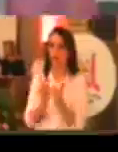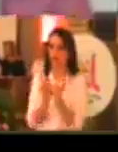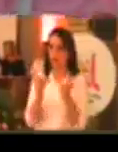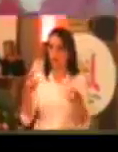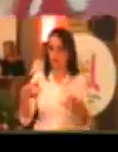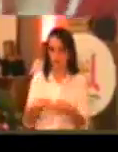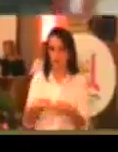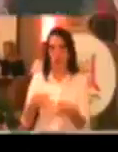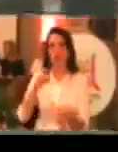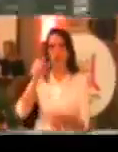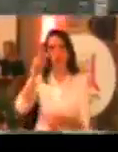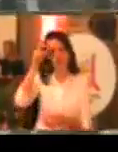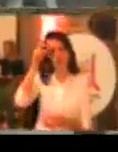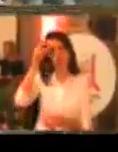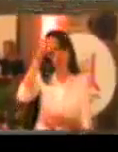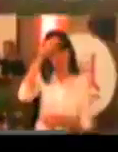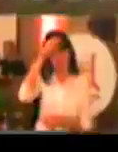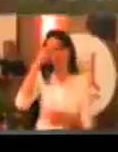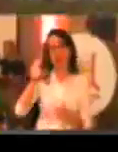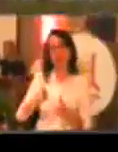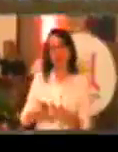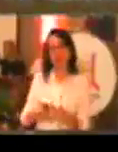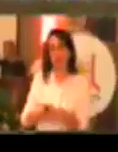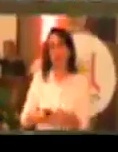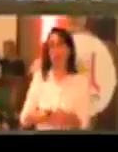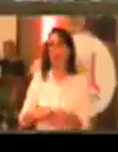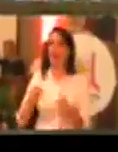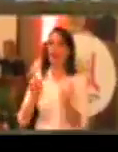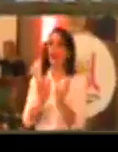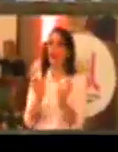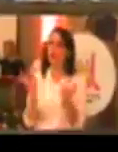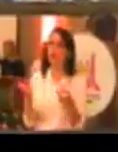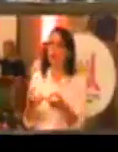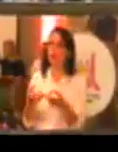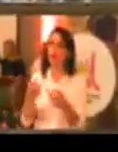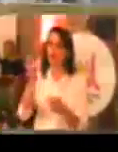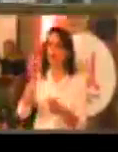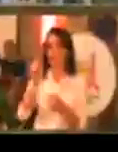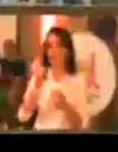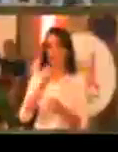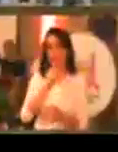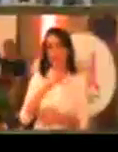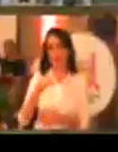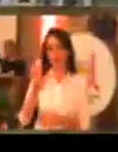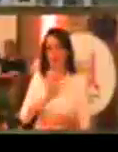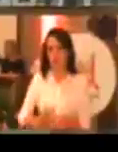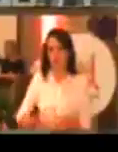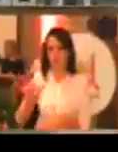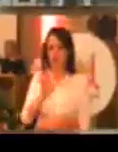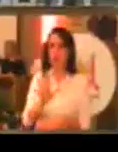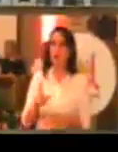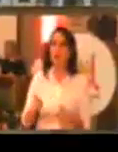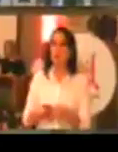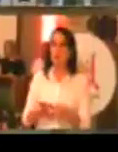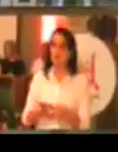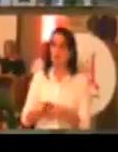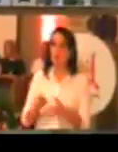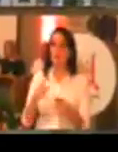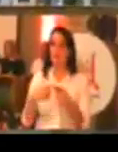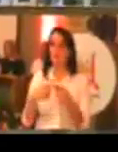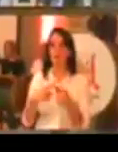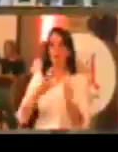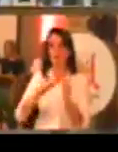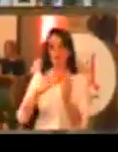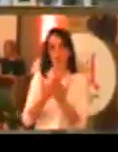Câmara Municipal de Criciúma prestar uma homenagem às demais câmaras aqui da nossa região, pois a Escola